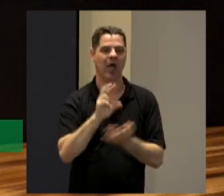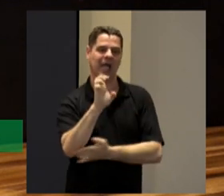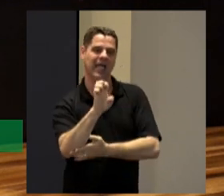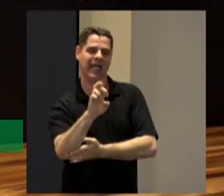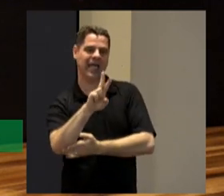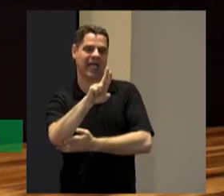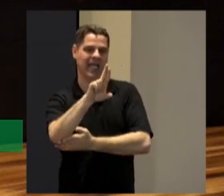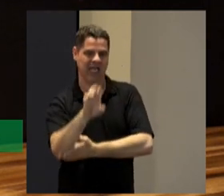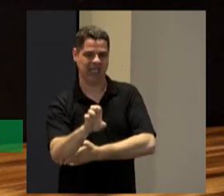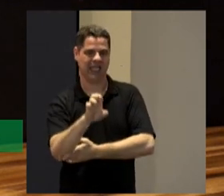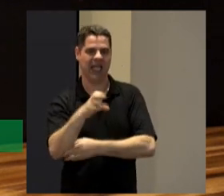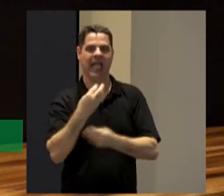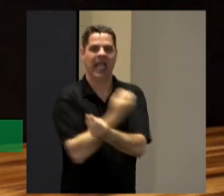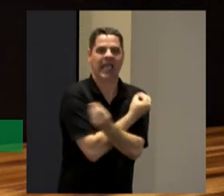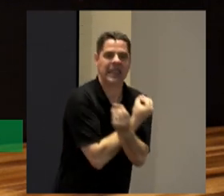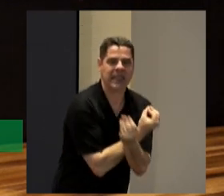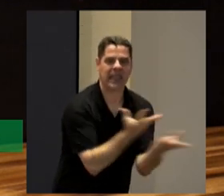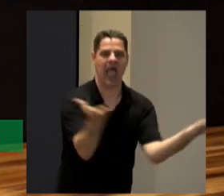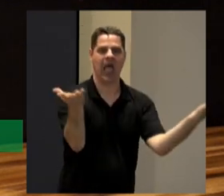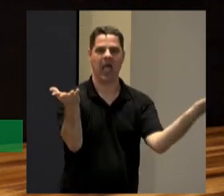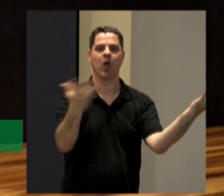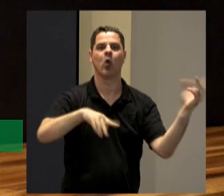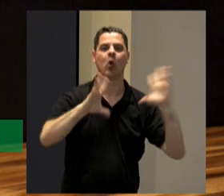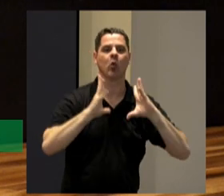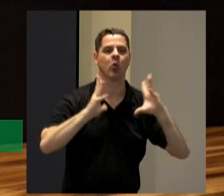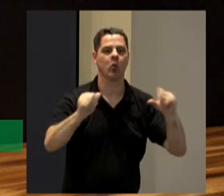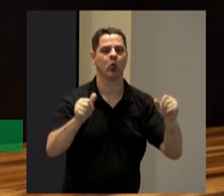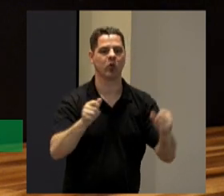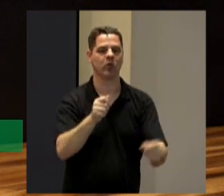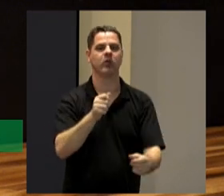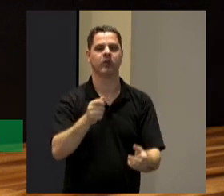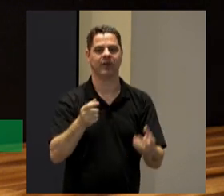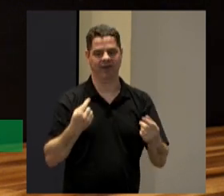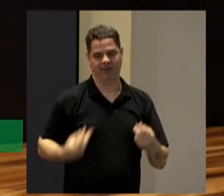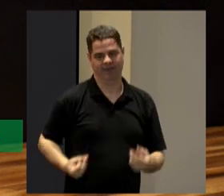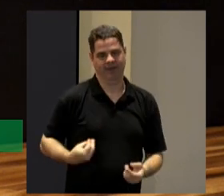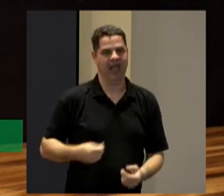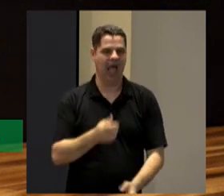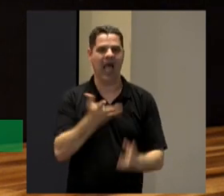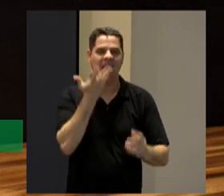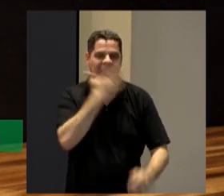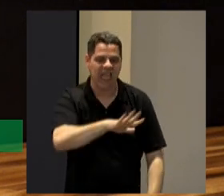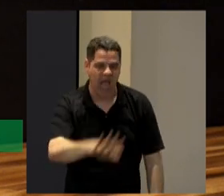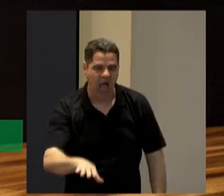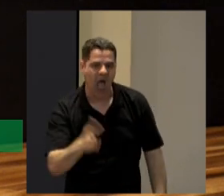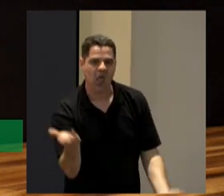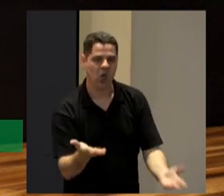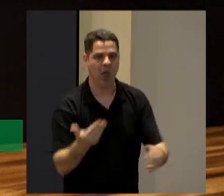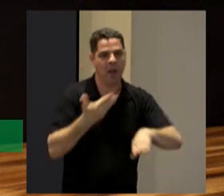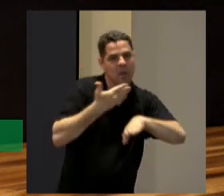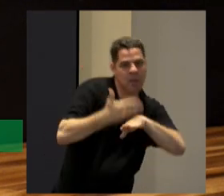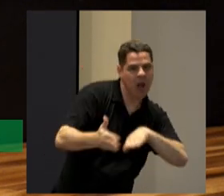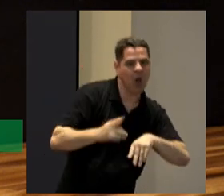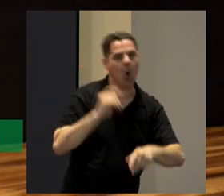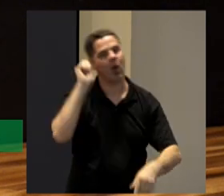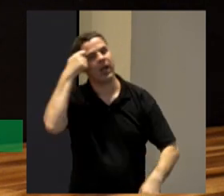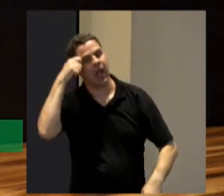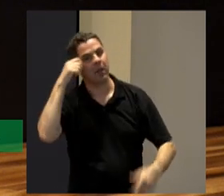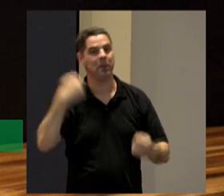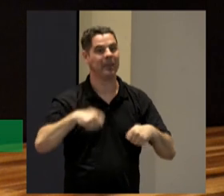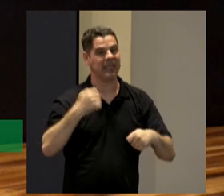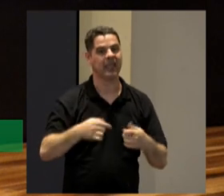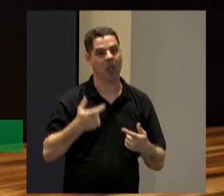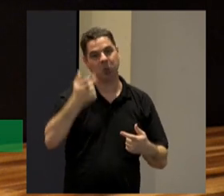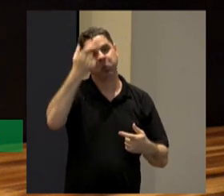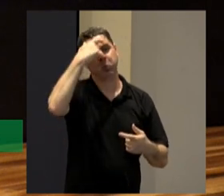que está colocado para as vidas de todos que estão aqui e para aquelas crianças brancas e negras que precisam